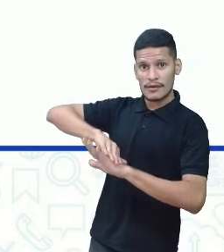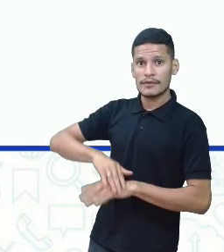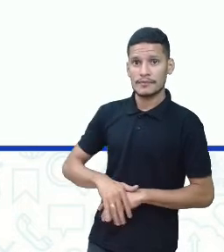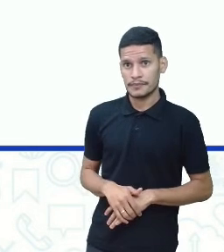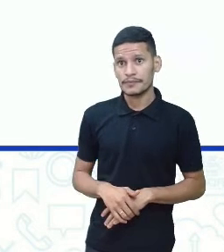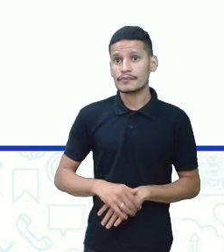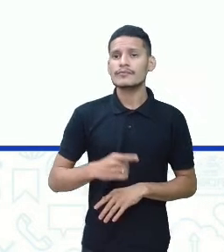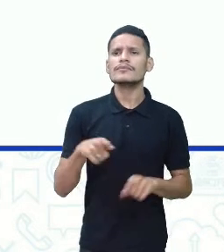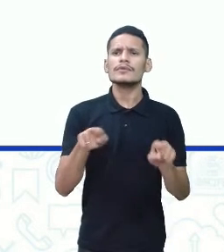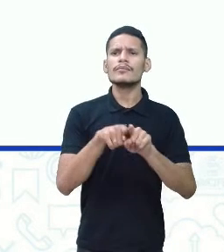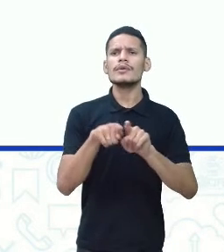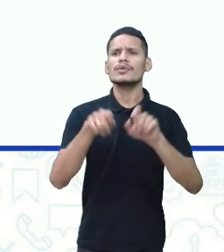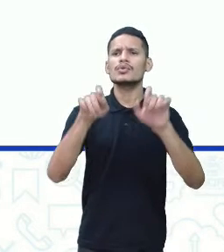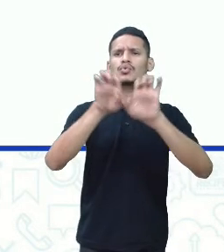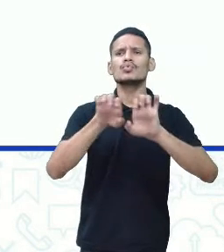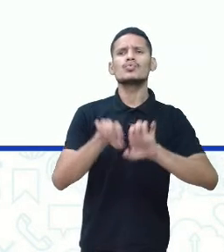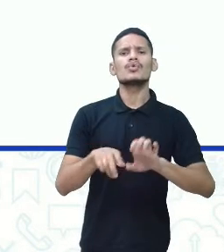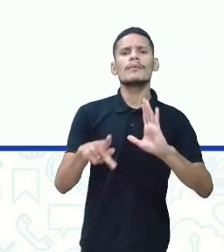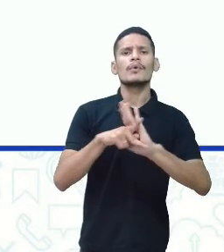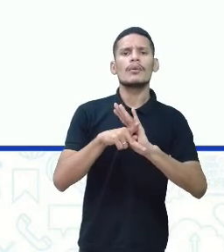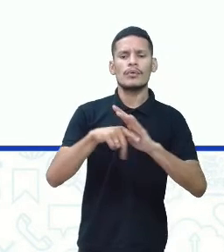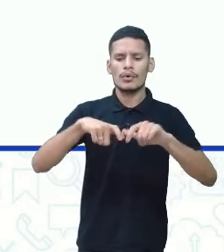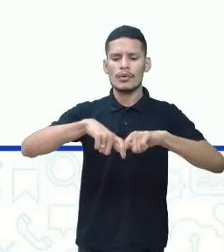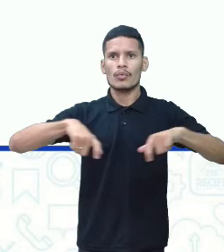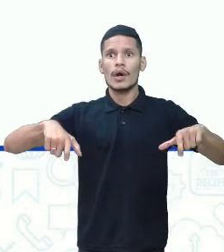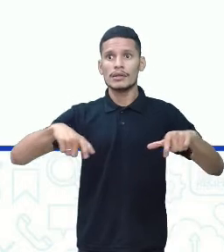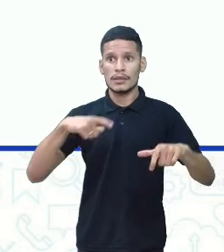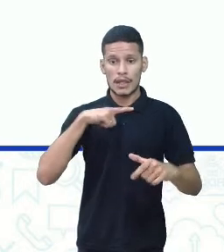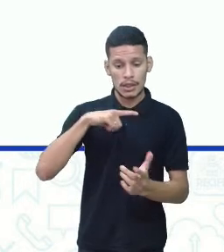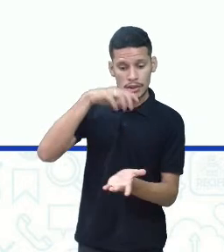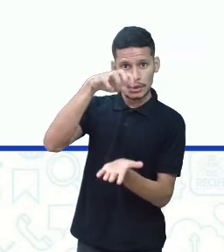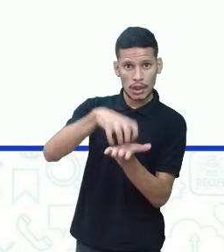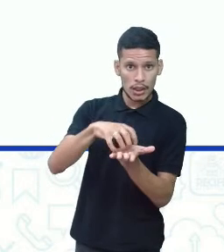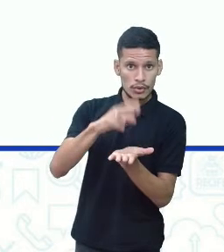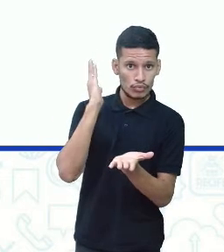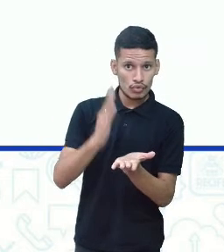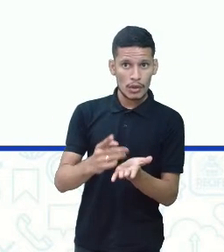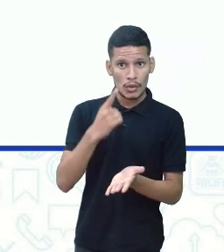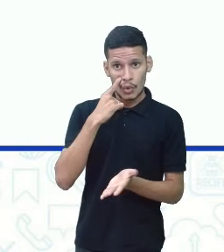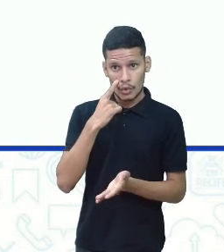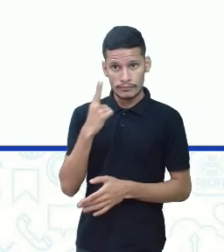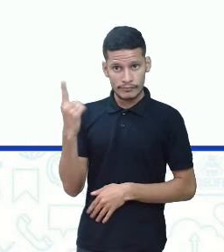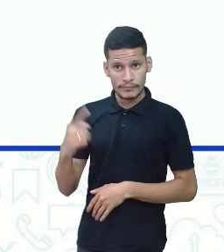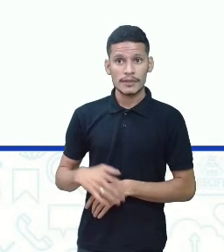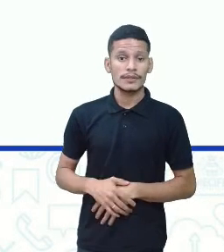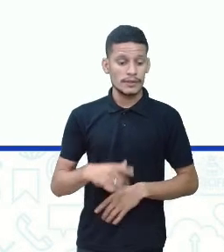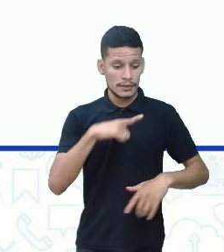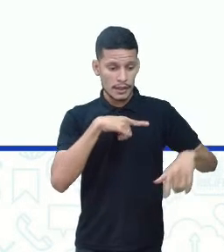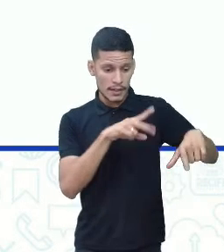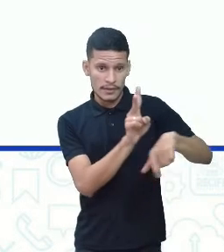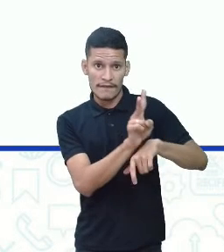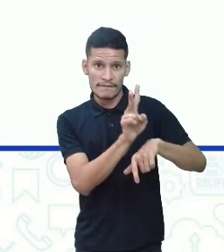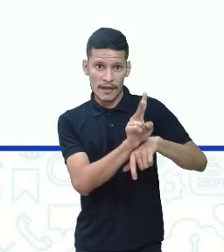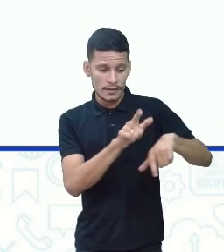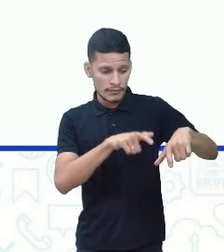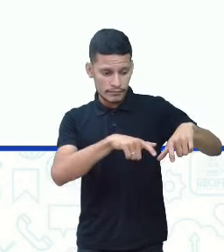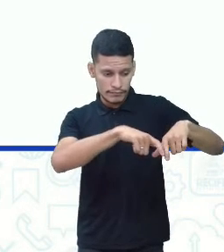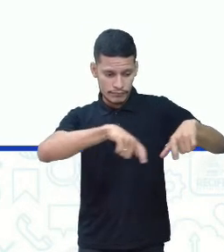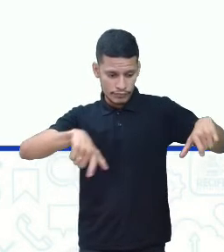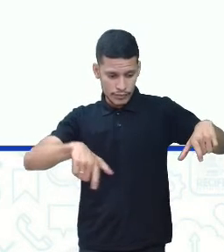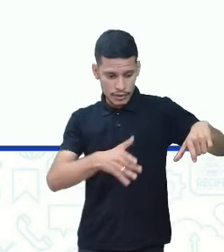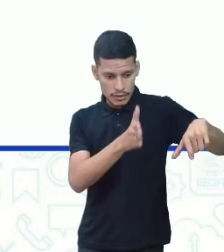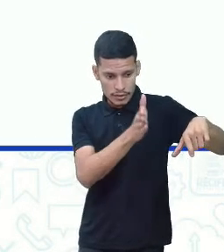E a estrutura da quadra? A gente vai ter o terço central, vamos ter o terço da defesa,